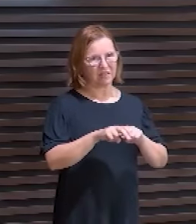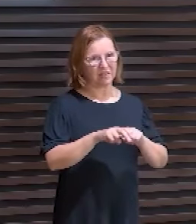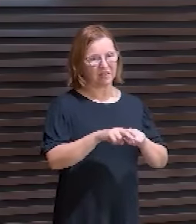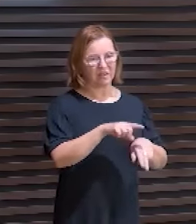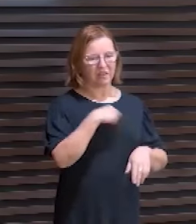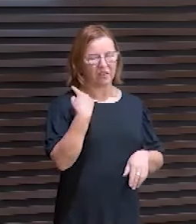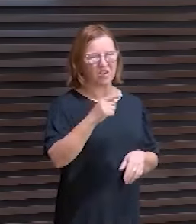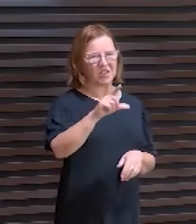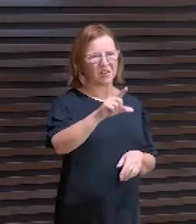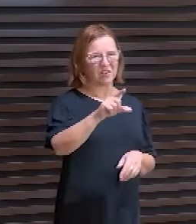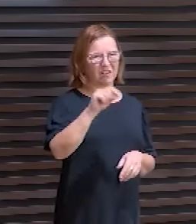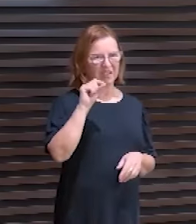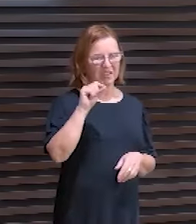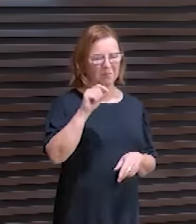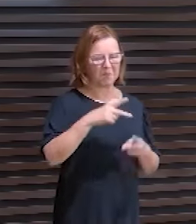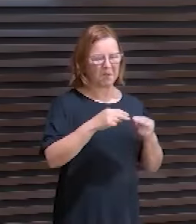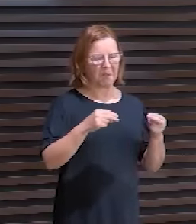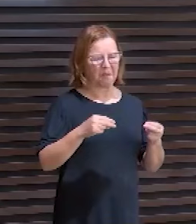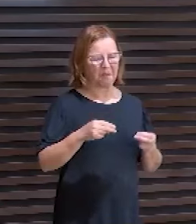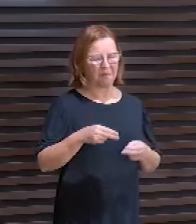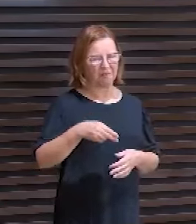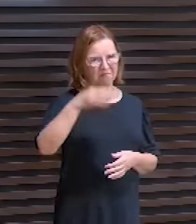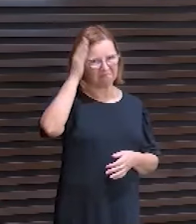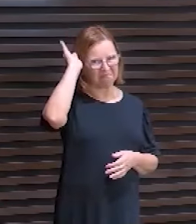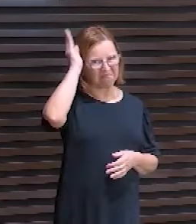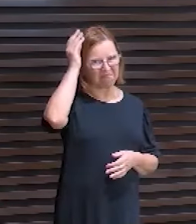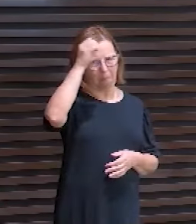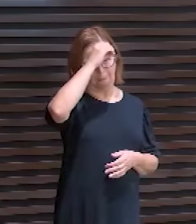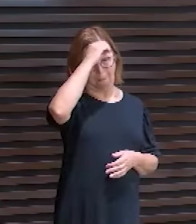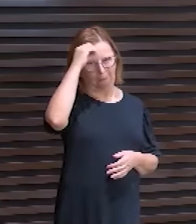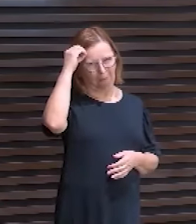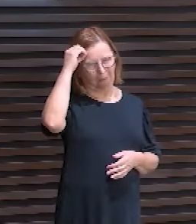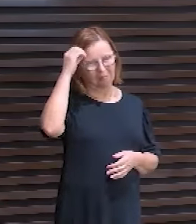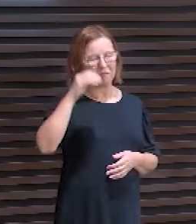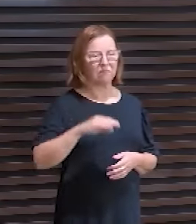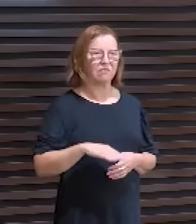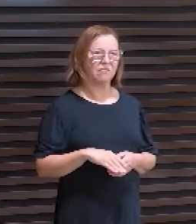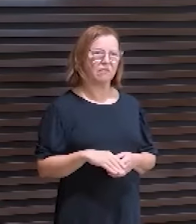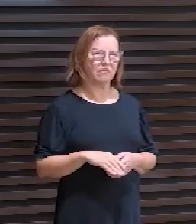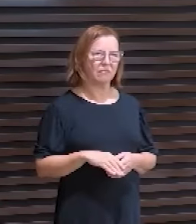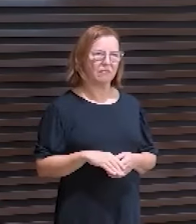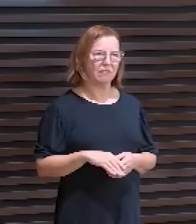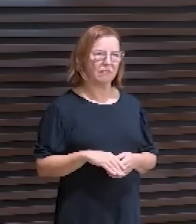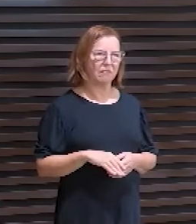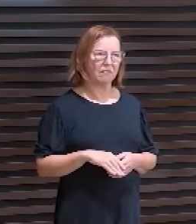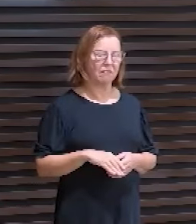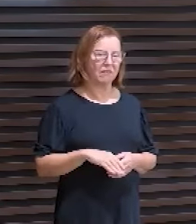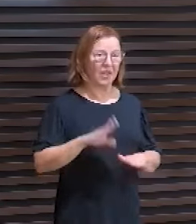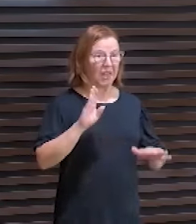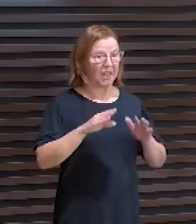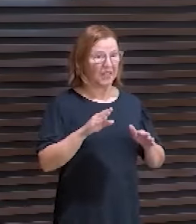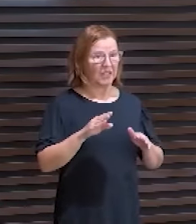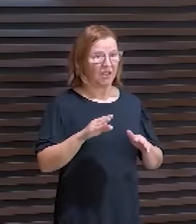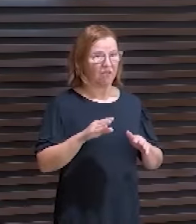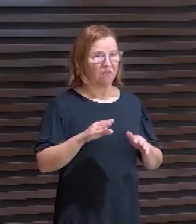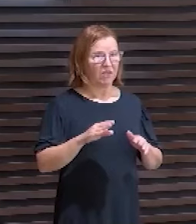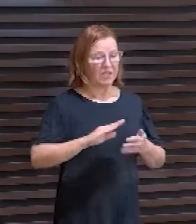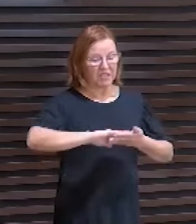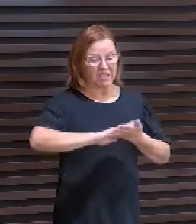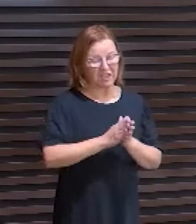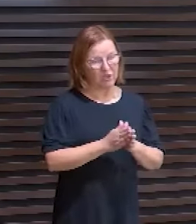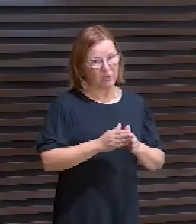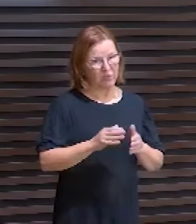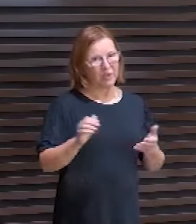e desastrosas que talvez venham a ter um potencial para pô fim ao casamento então o